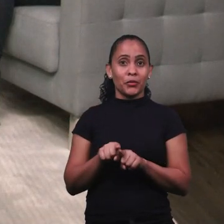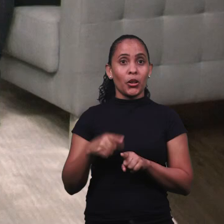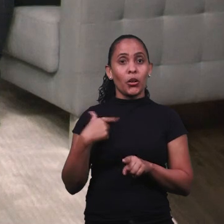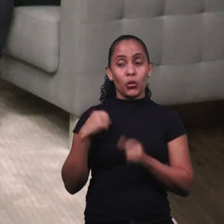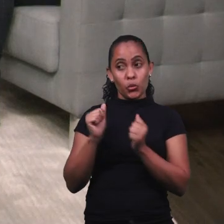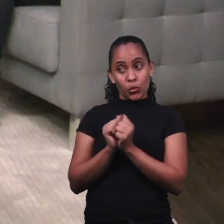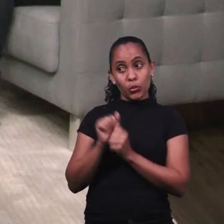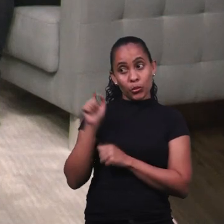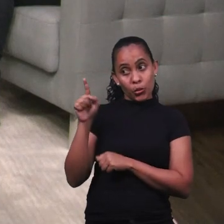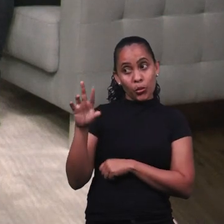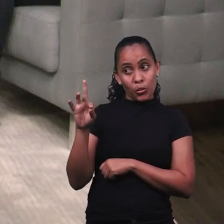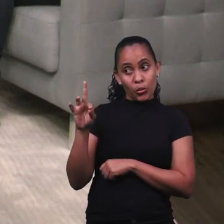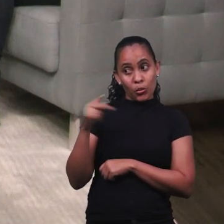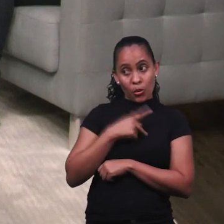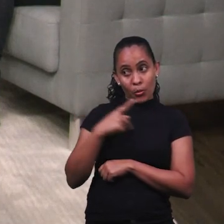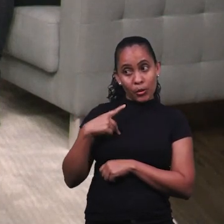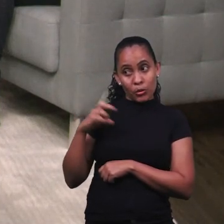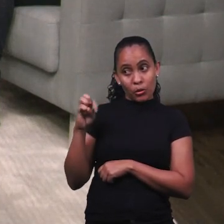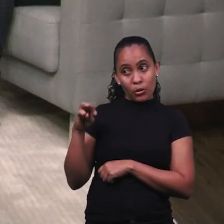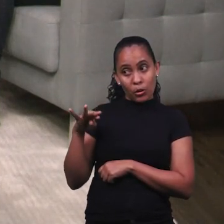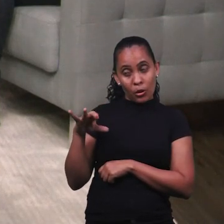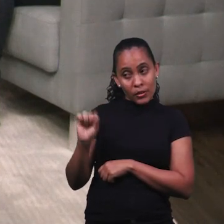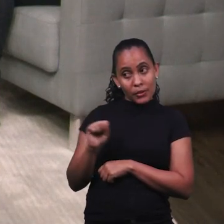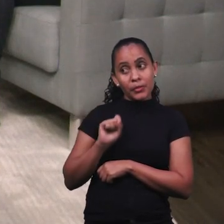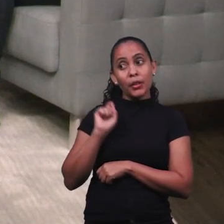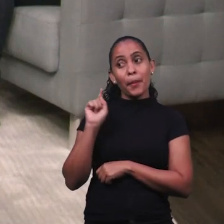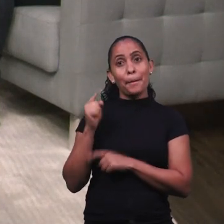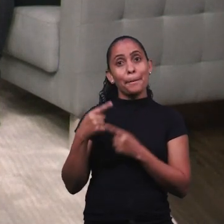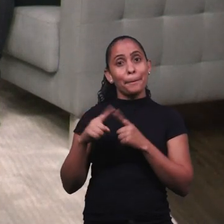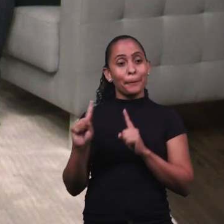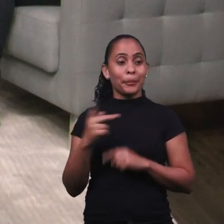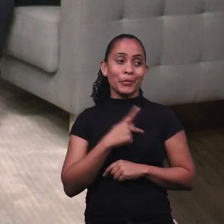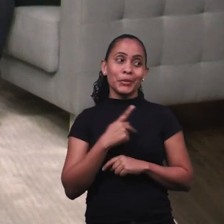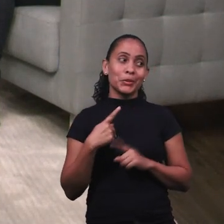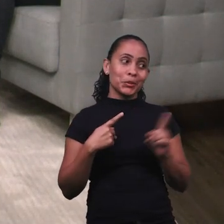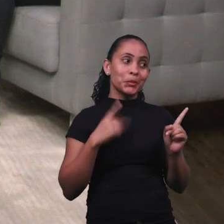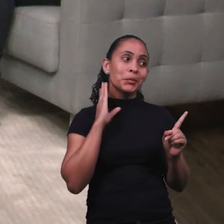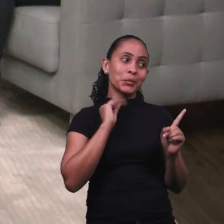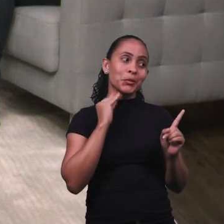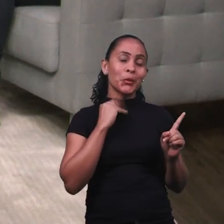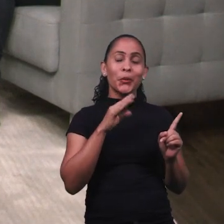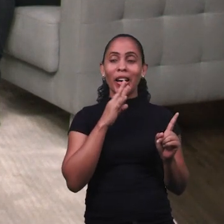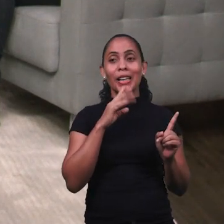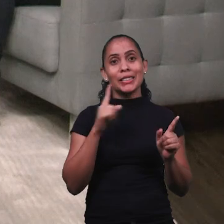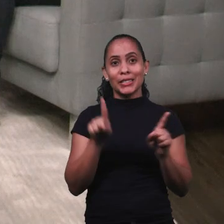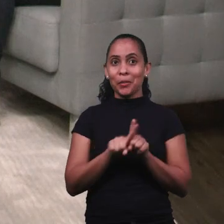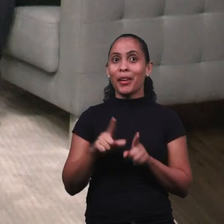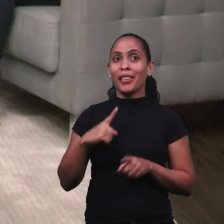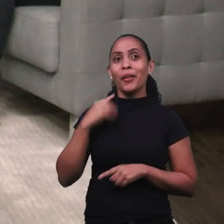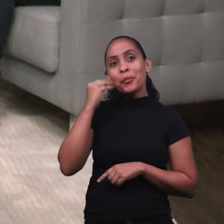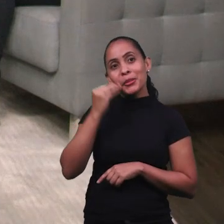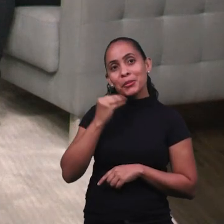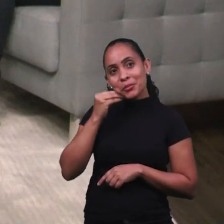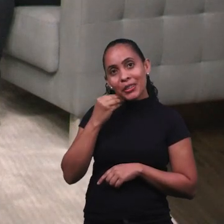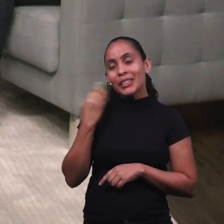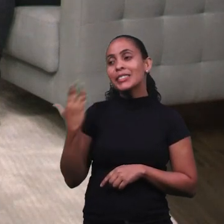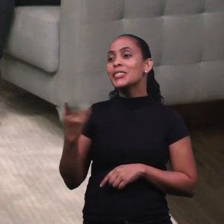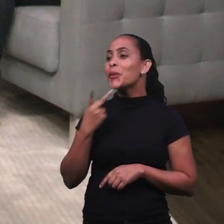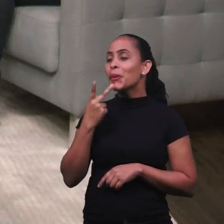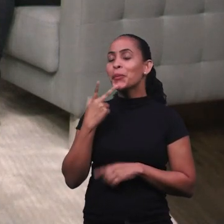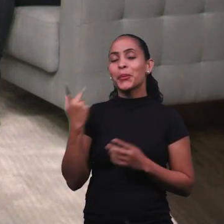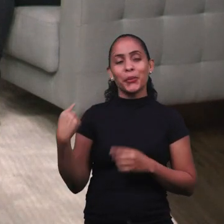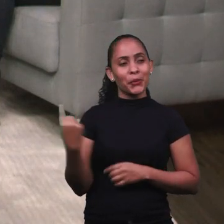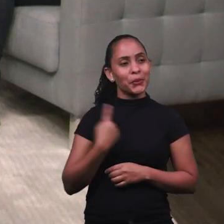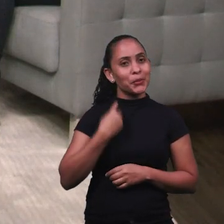com o senhor lá, né, na igreja de Ponte Rasa 1. O pastor Biso também conhece a irmã e tem uma experiência da irmã, né, pastor Biso? Conta pra